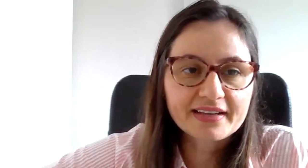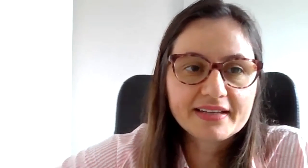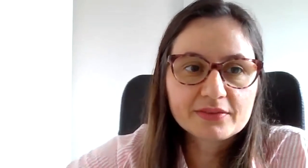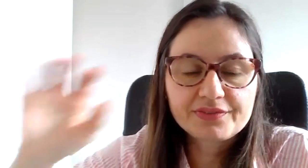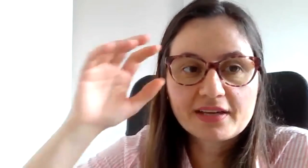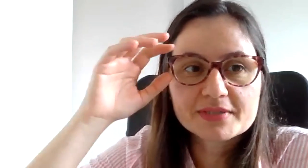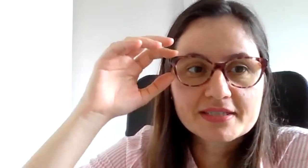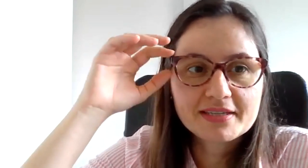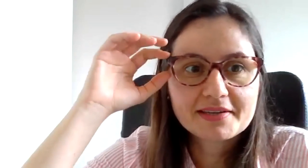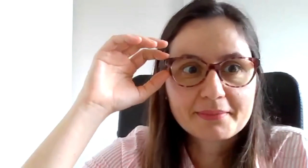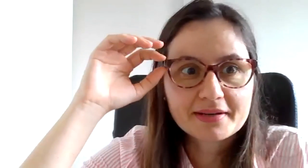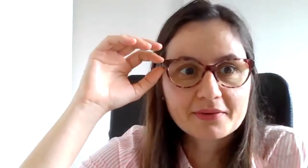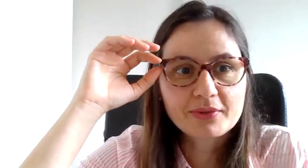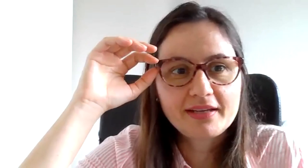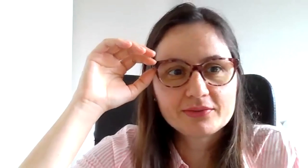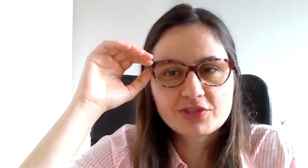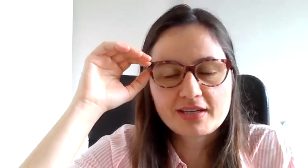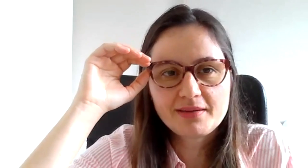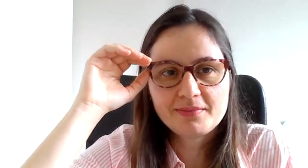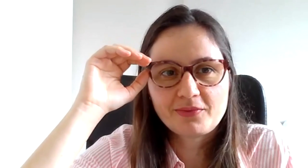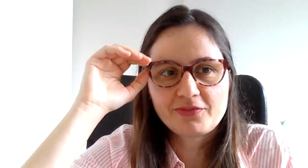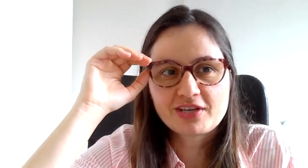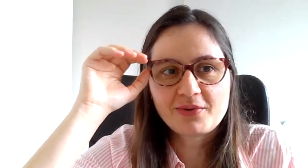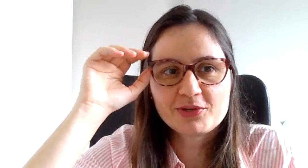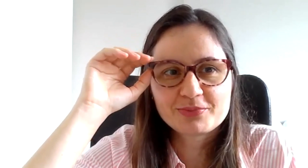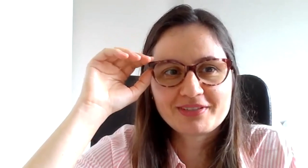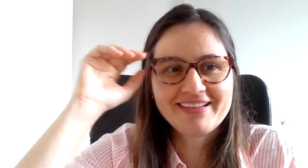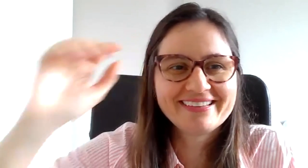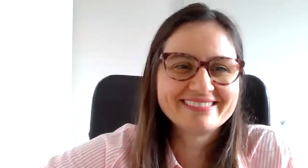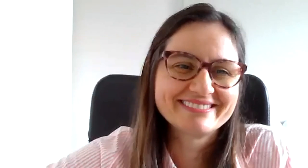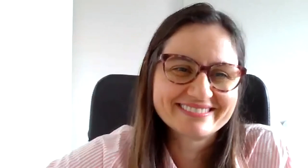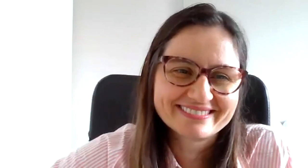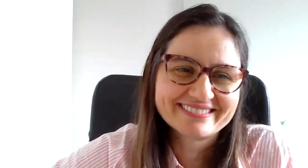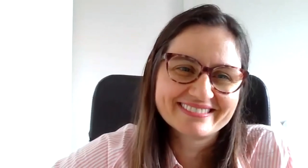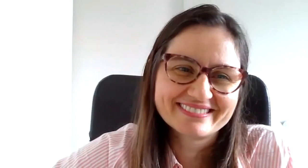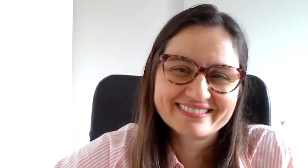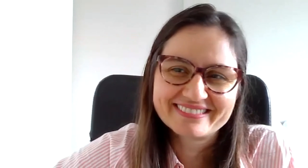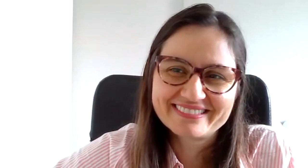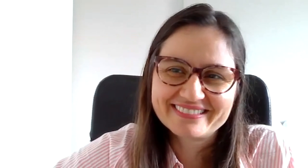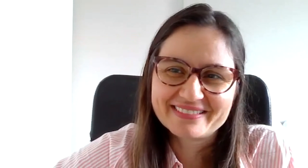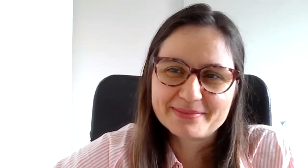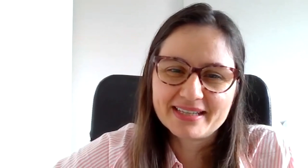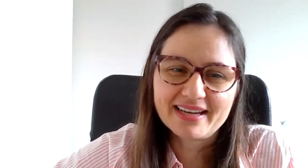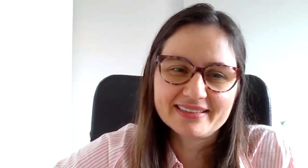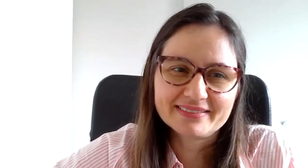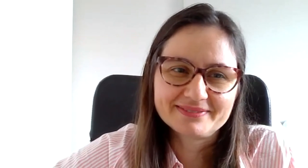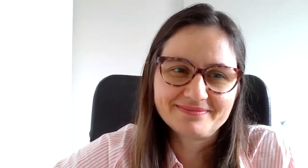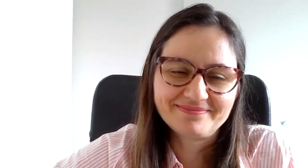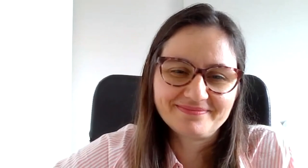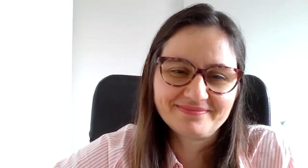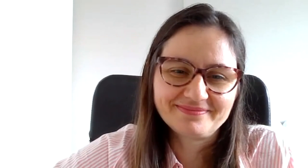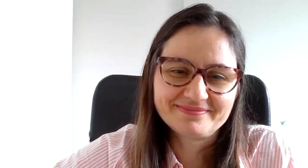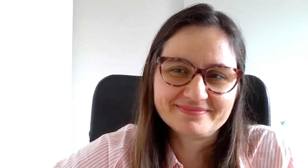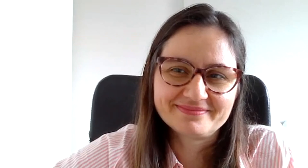Só essa falinha no final, assim, acolhendo, já é ótimo, né? Tá jóia. Tchau, por favor. Agora,